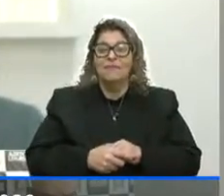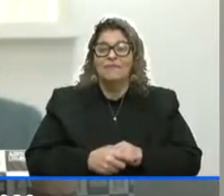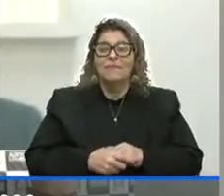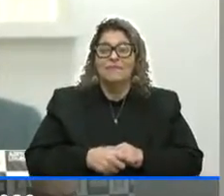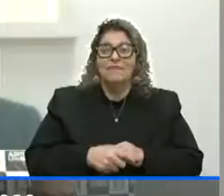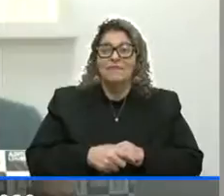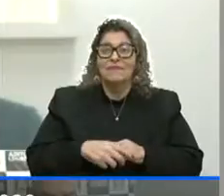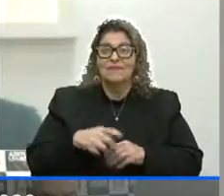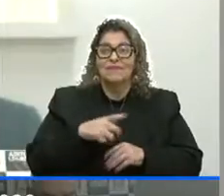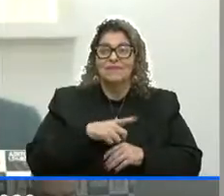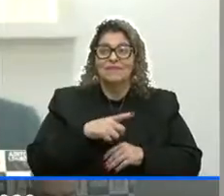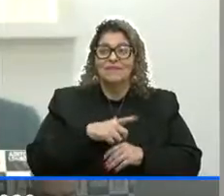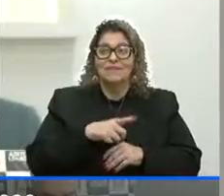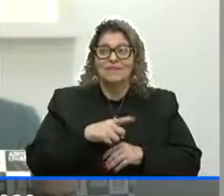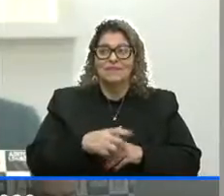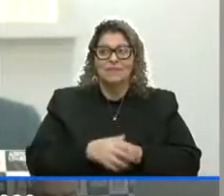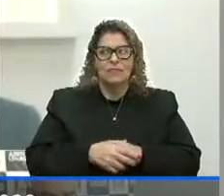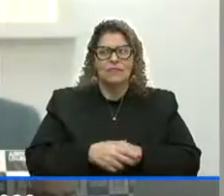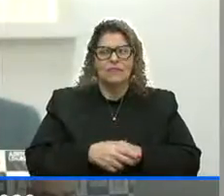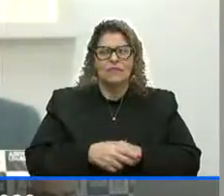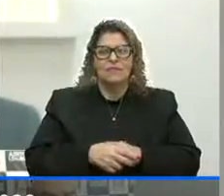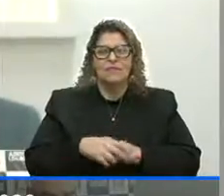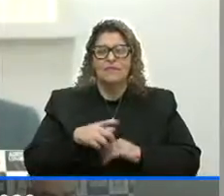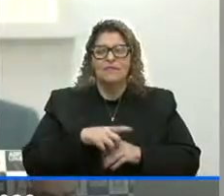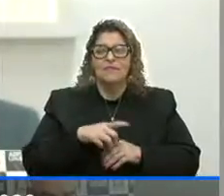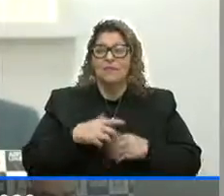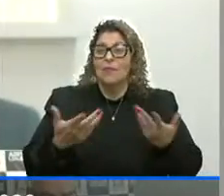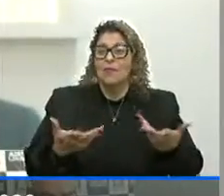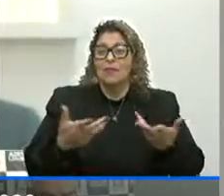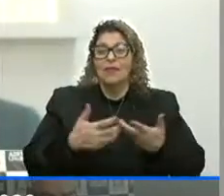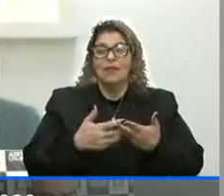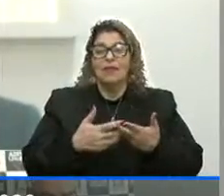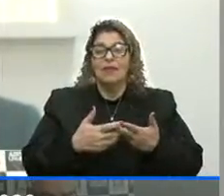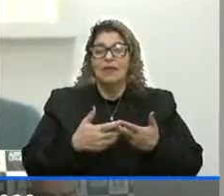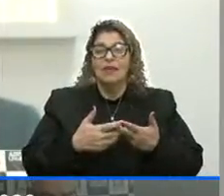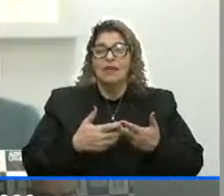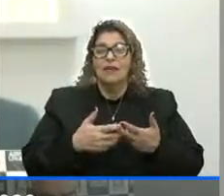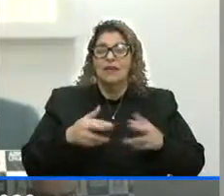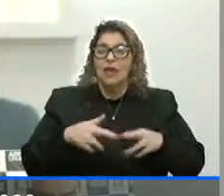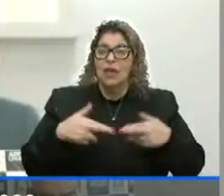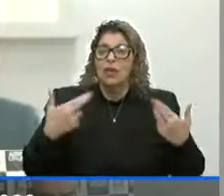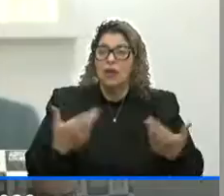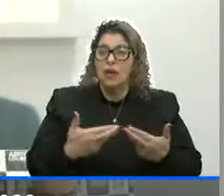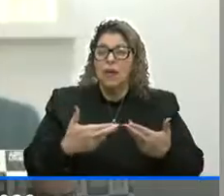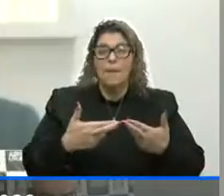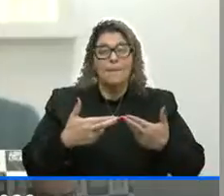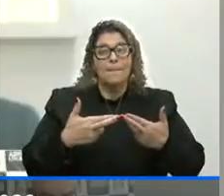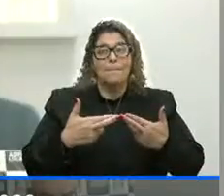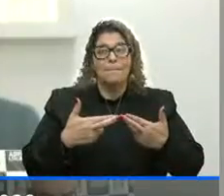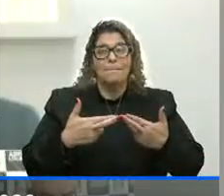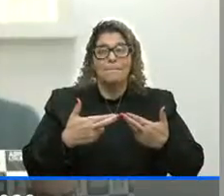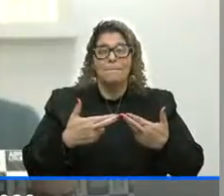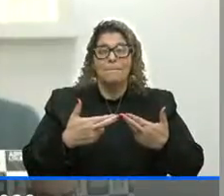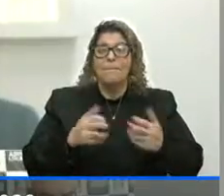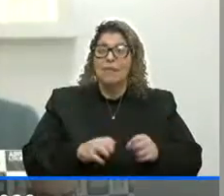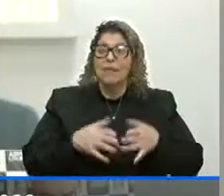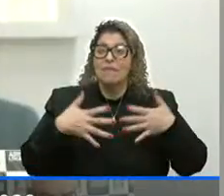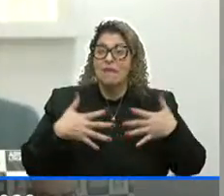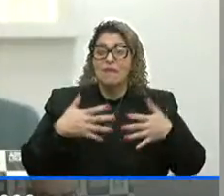reuniões de líderes, sessão plenária, né? Então, o que encaixar na